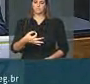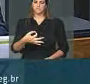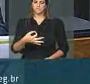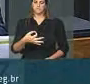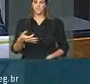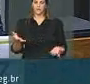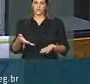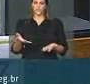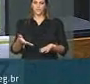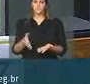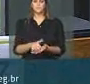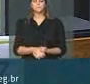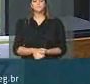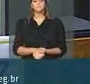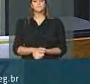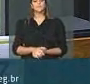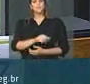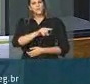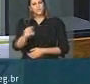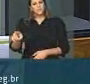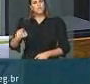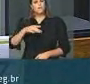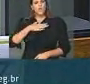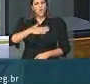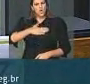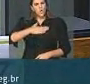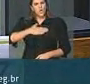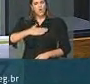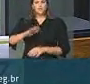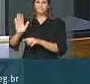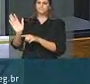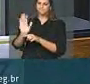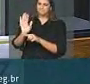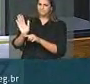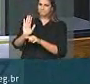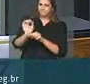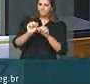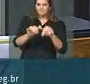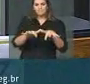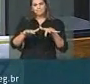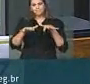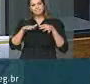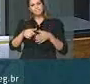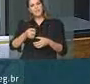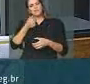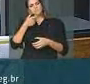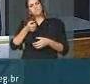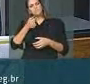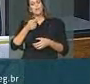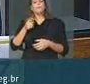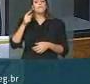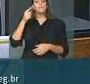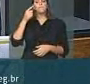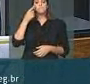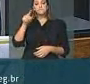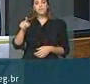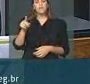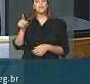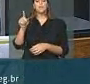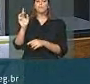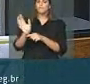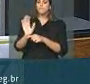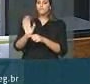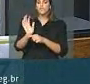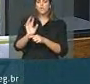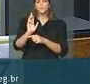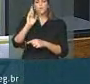àqueles que gostam de cinema o filme russo que concorreu a melhor filme